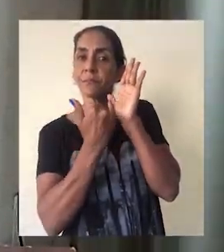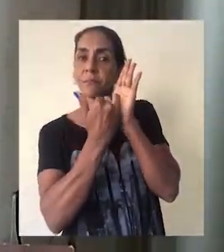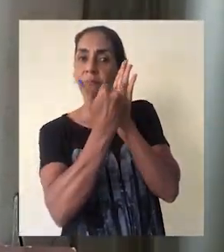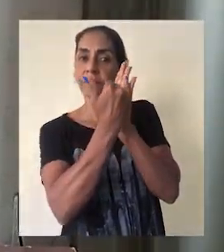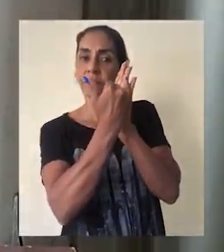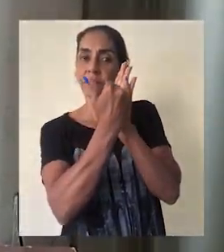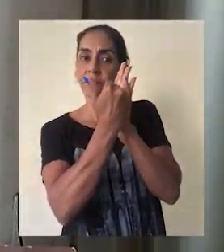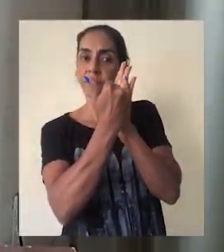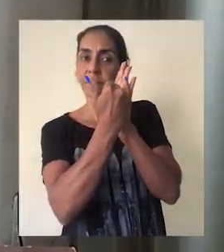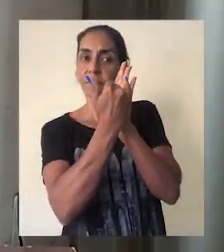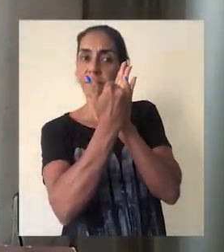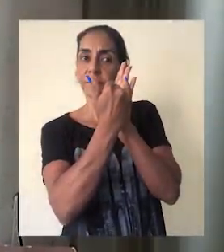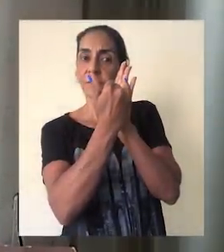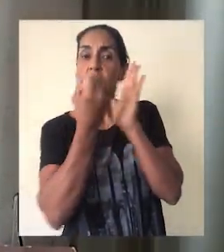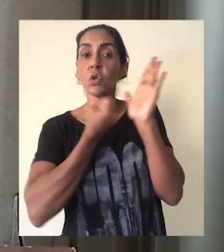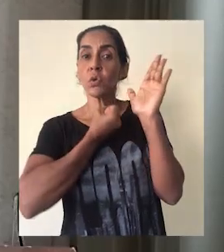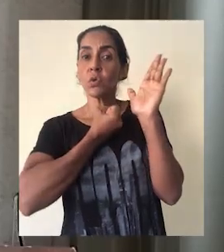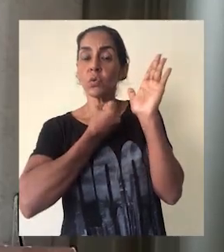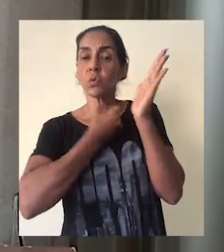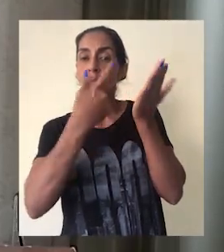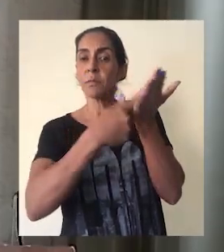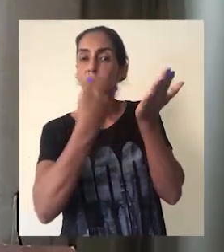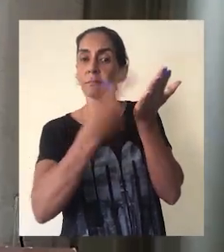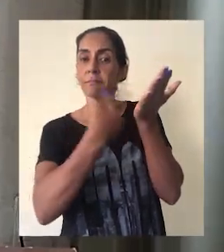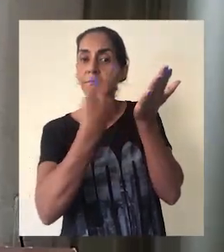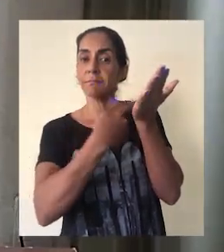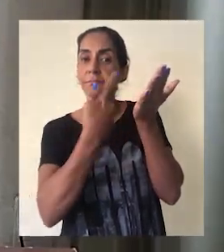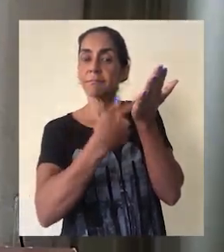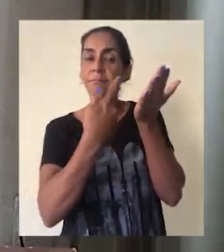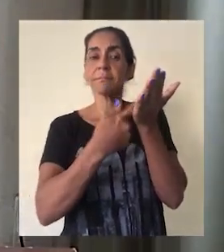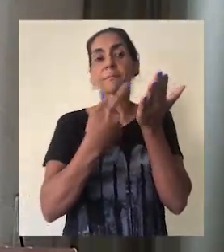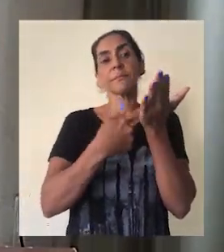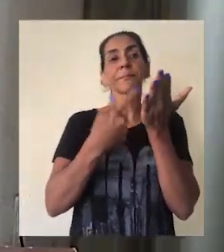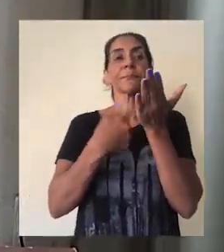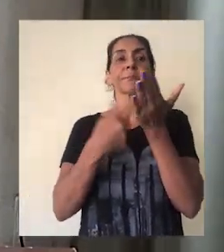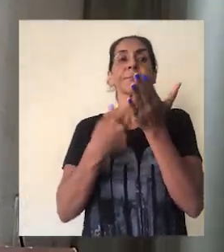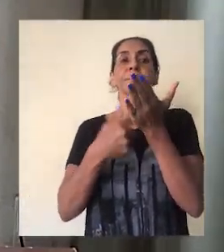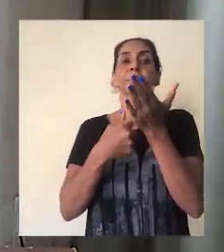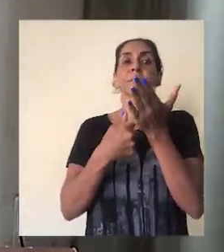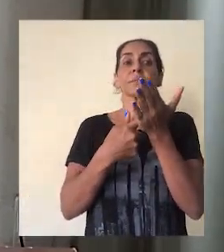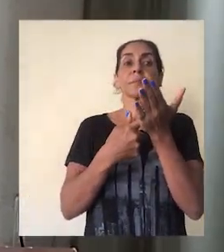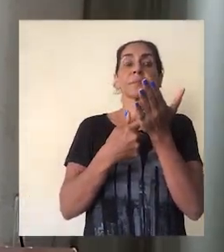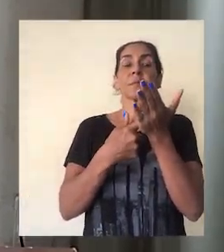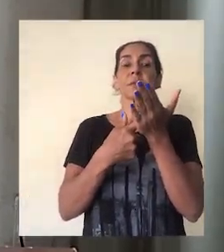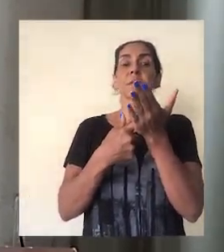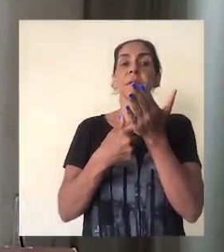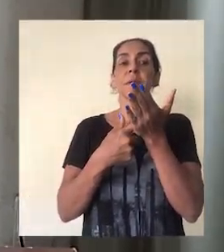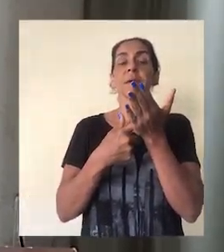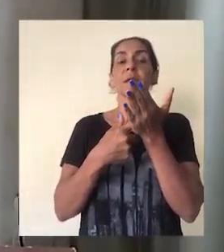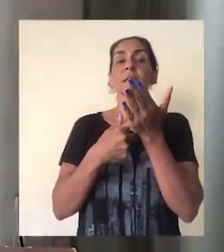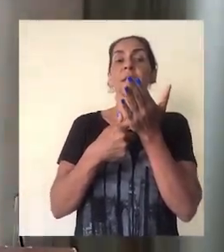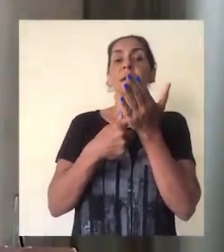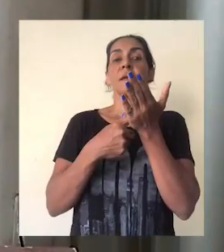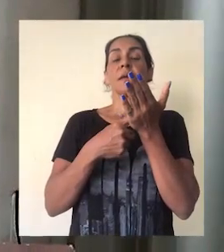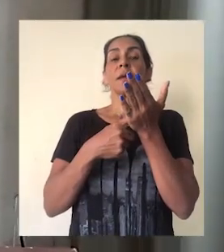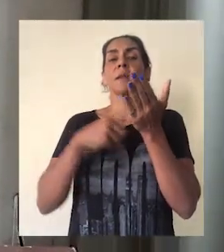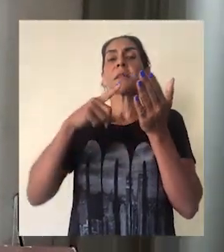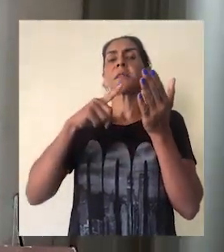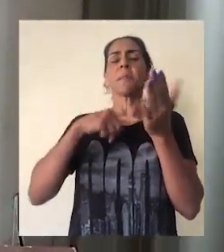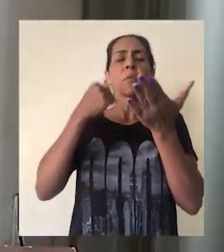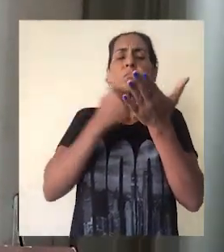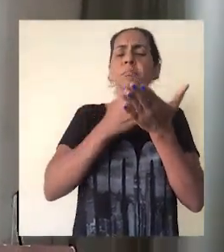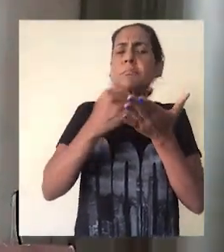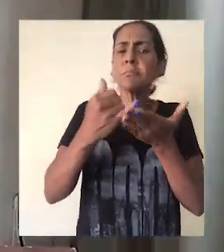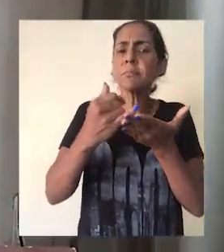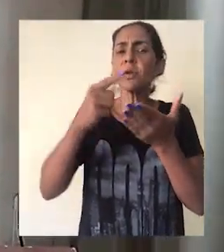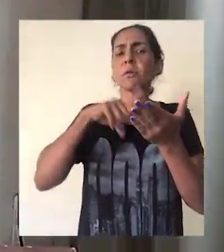introdução, que é esse número de páginas aqui, que é de Márcia Heloísa, que ela é cavaleira da Ordem da Transilvânia. Depois da